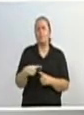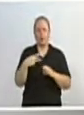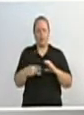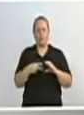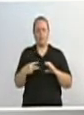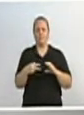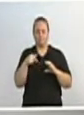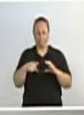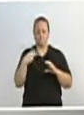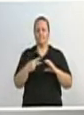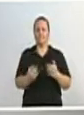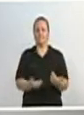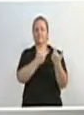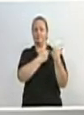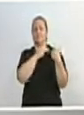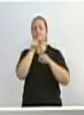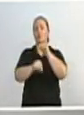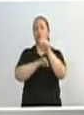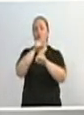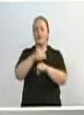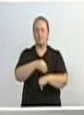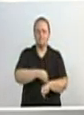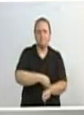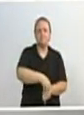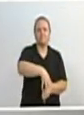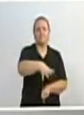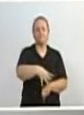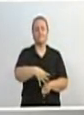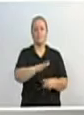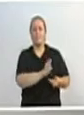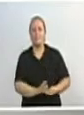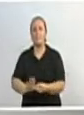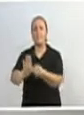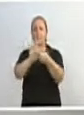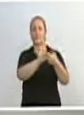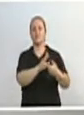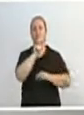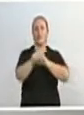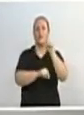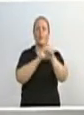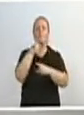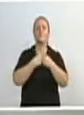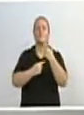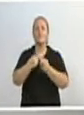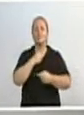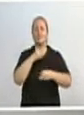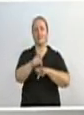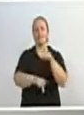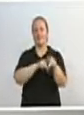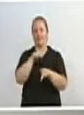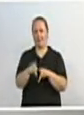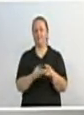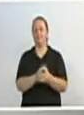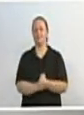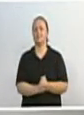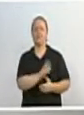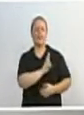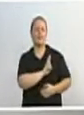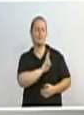voz das pessoas, seja ela de uma pessoa no mais longínquo canto da cidade, seja de uma representação de classe,